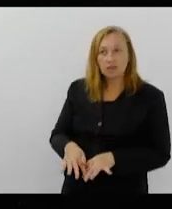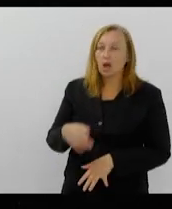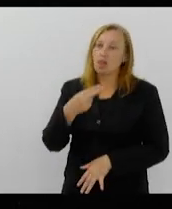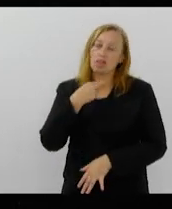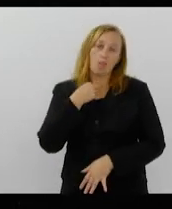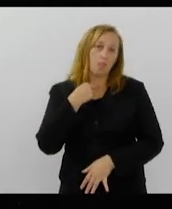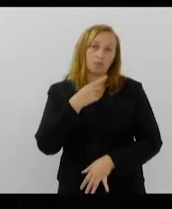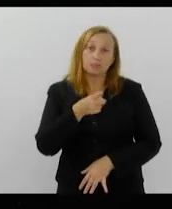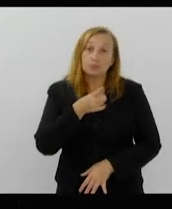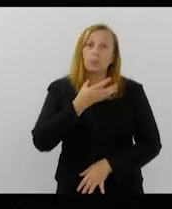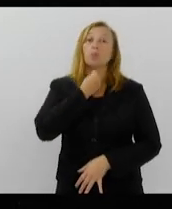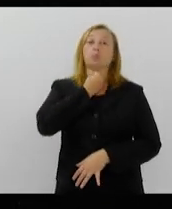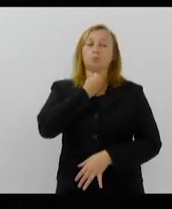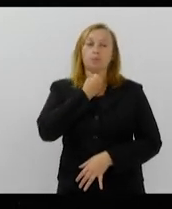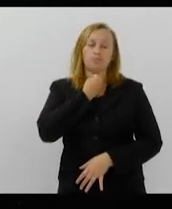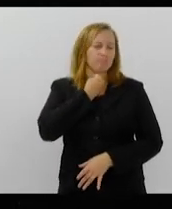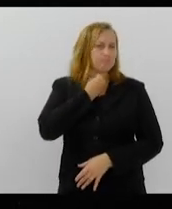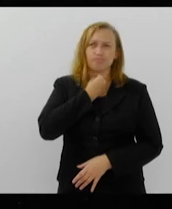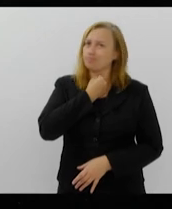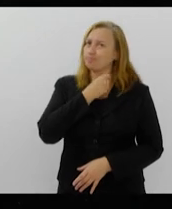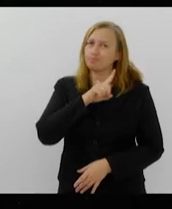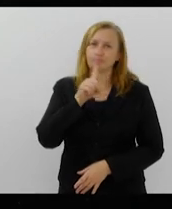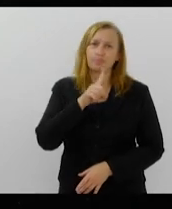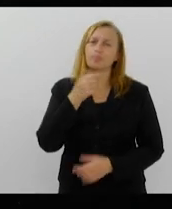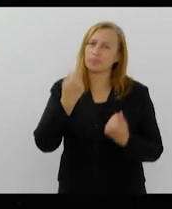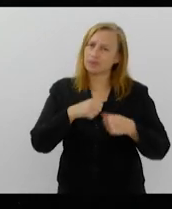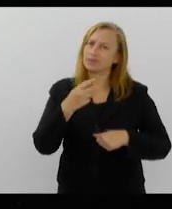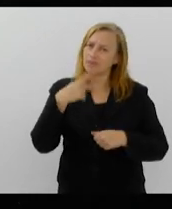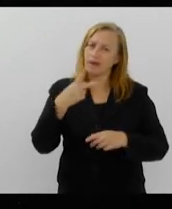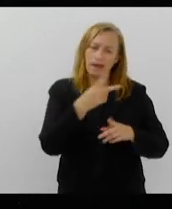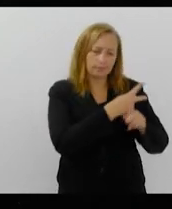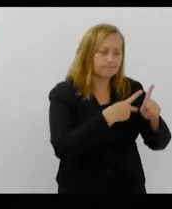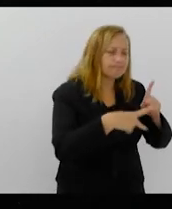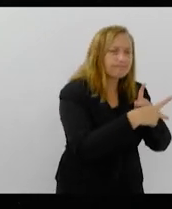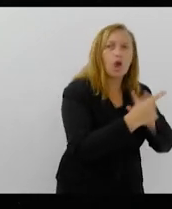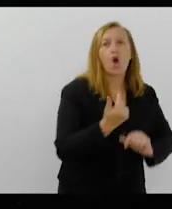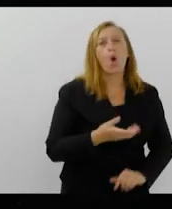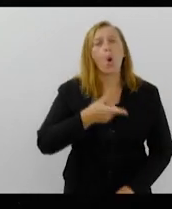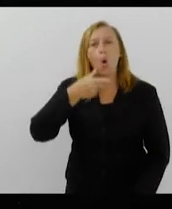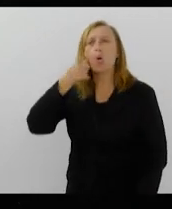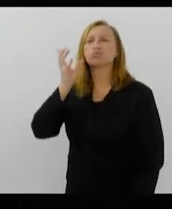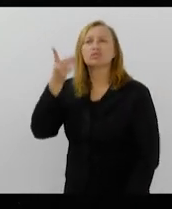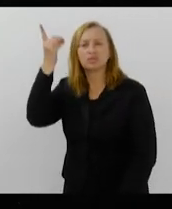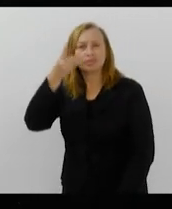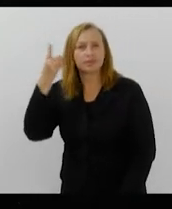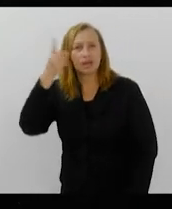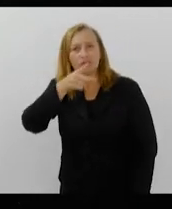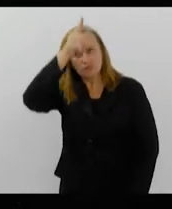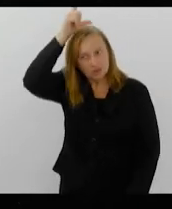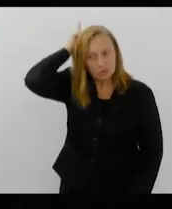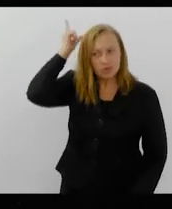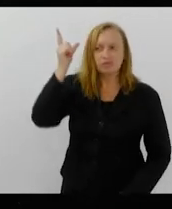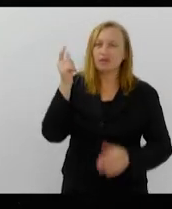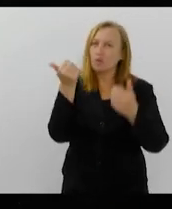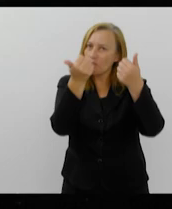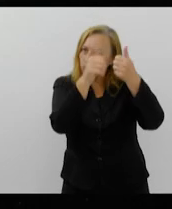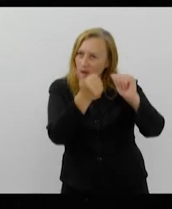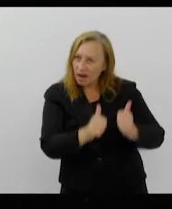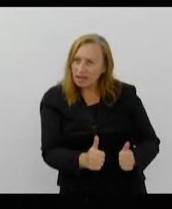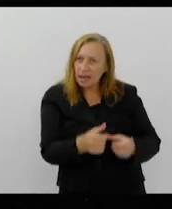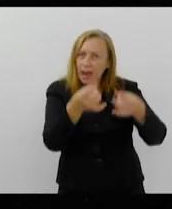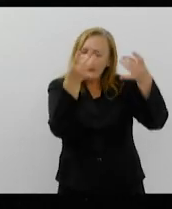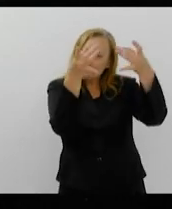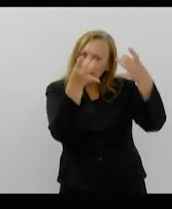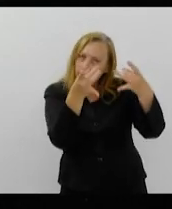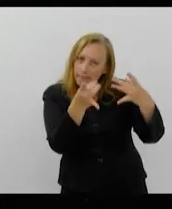posso me calar diante do Rio Previdência. Ontem, o deputado Luiz Paulo fez uma análise bem